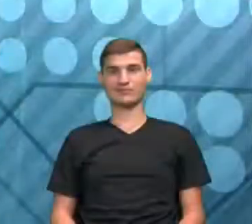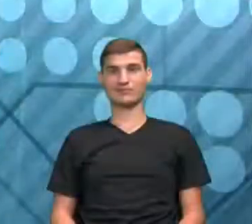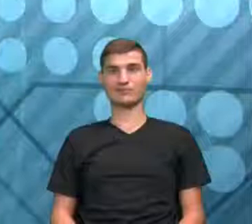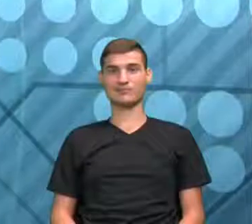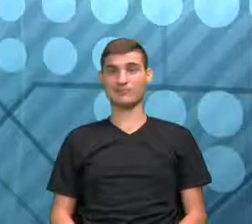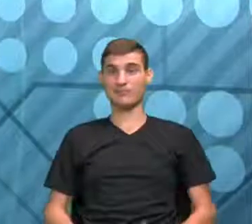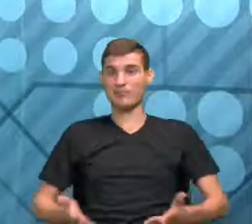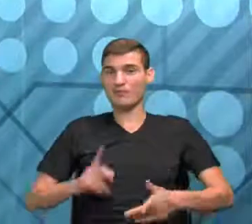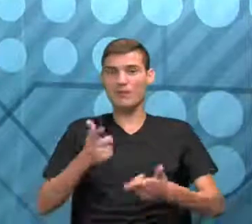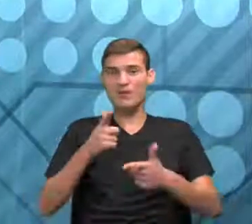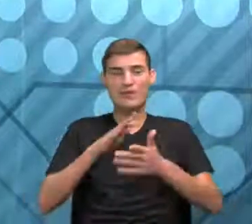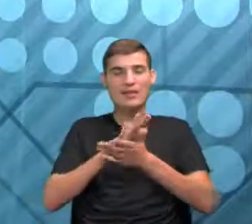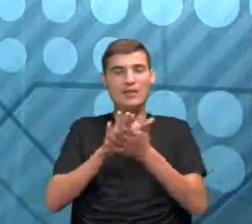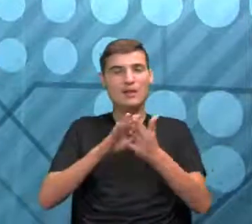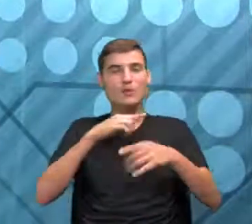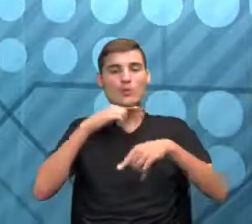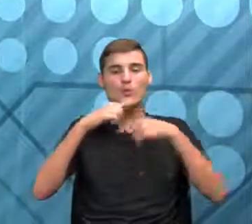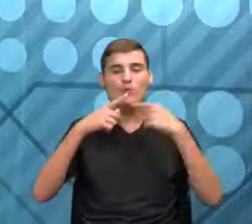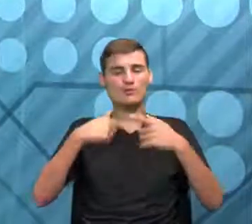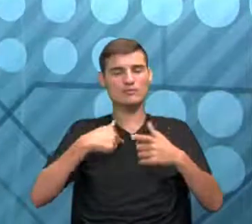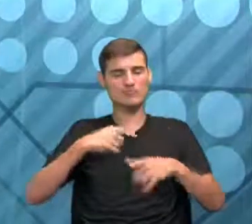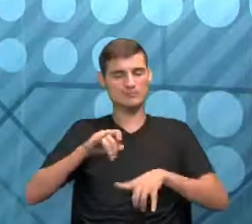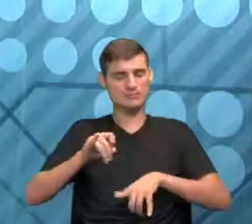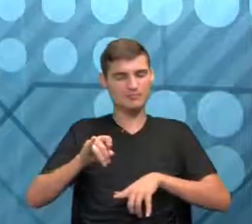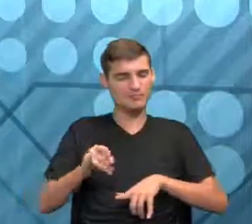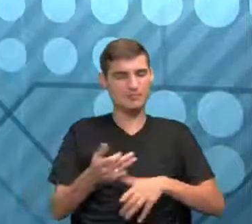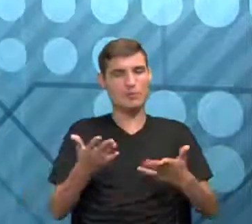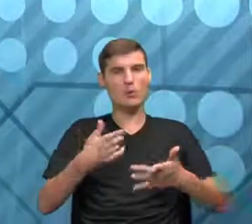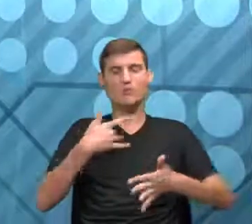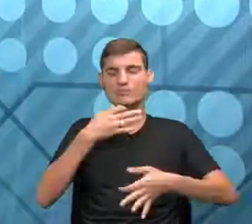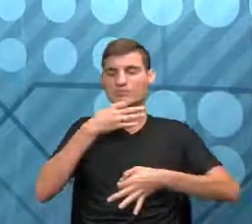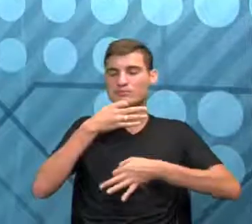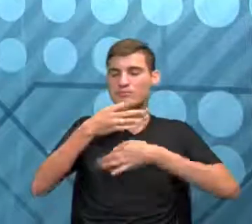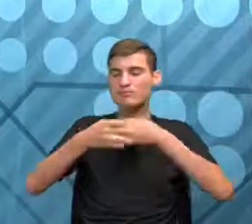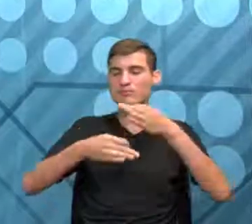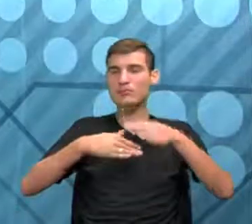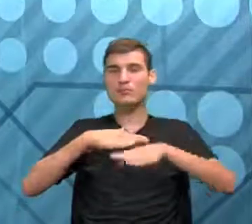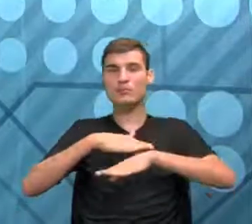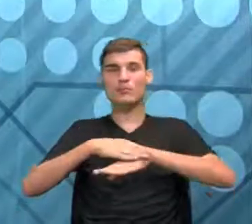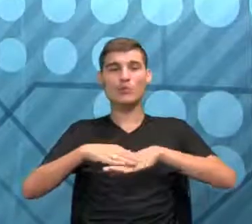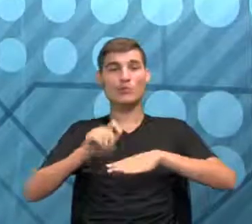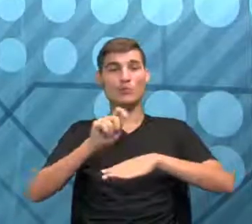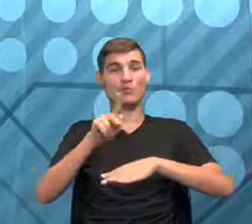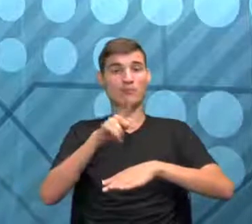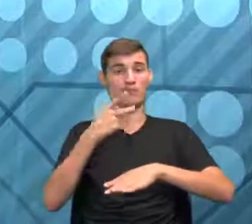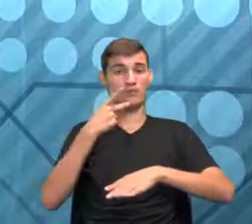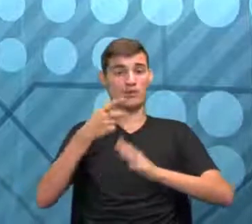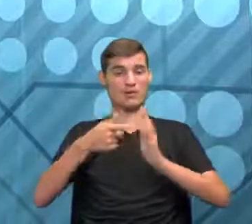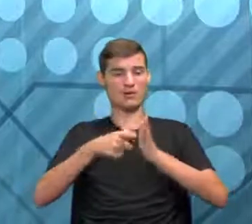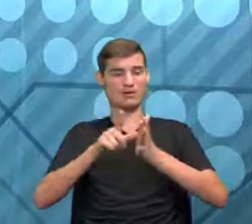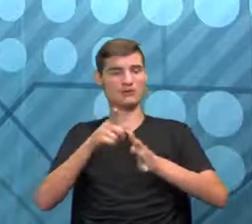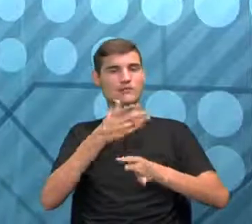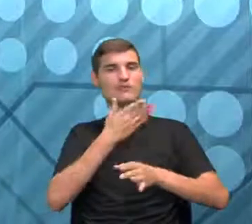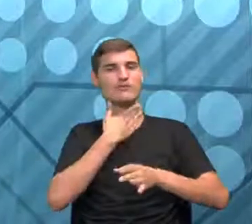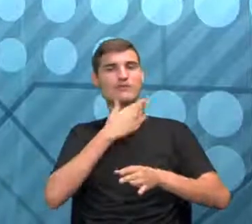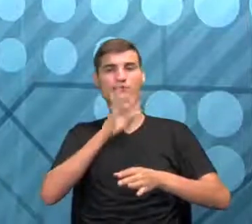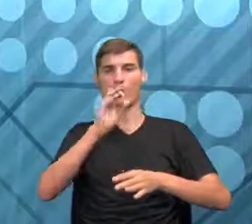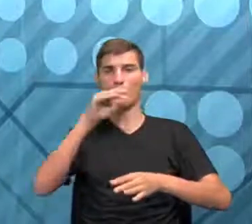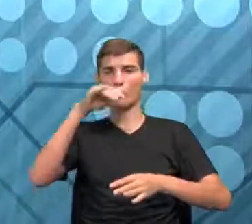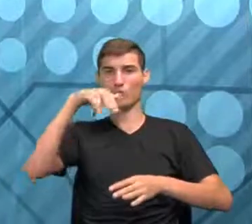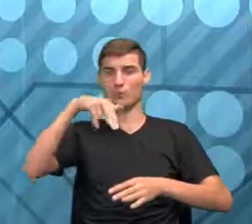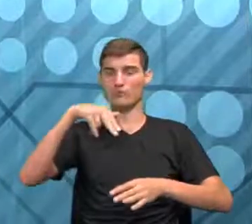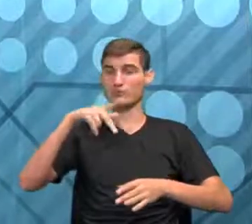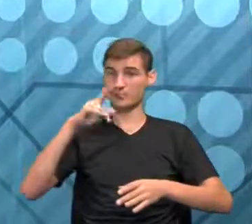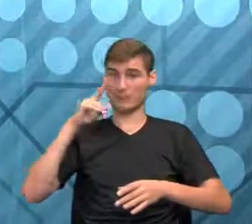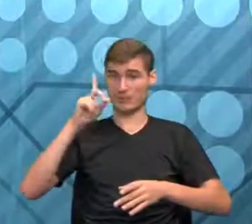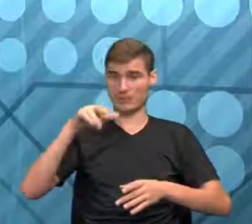Bom, a gente não teve nenhuma dúvida, então eu vou aproveitar para comentar um pouco sobre o que eu falei no fórum. Eu vi vários comentários no